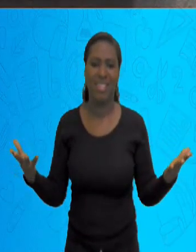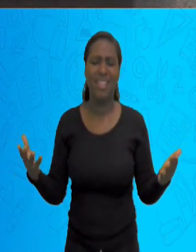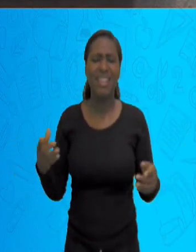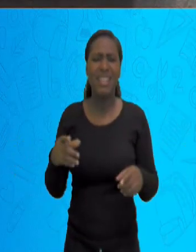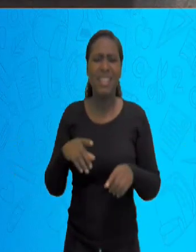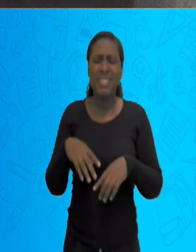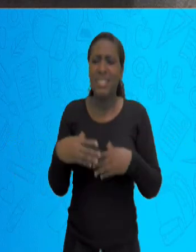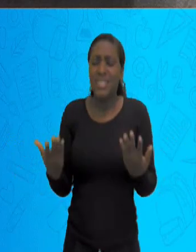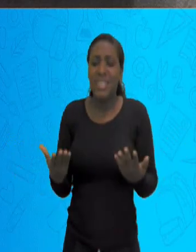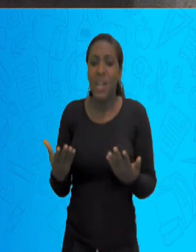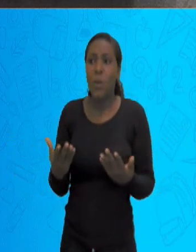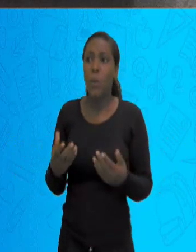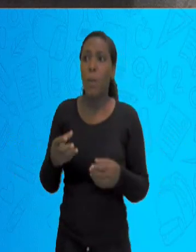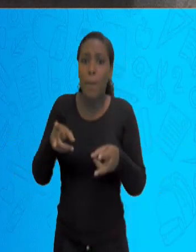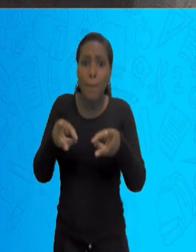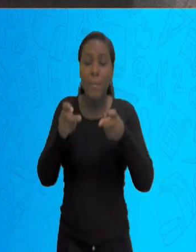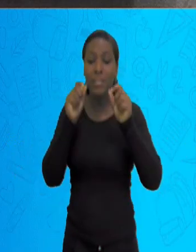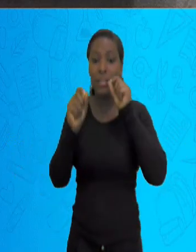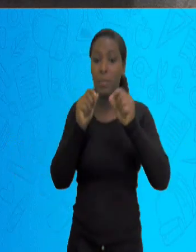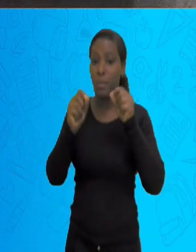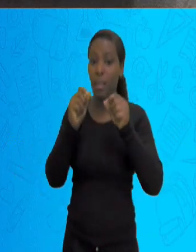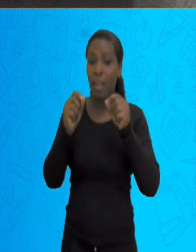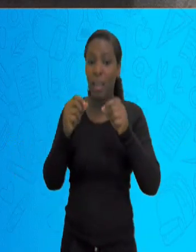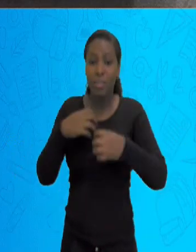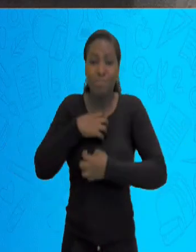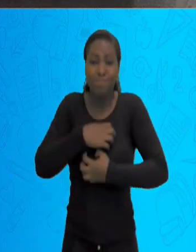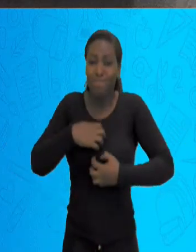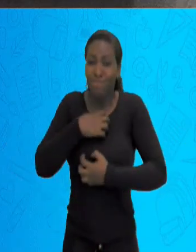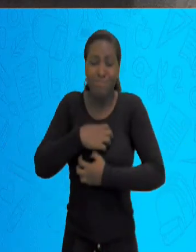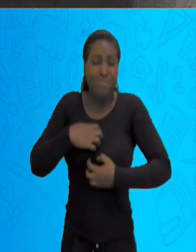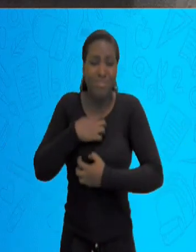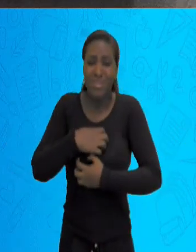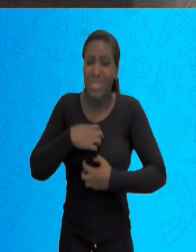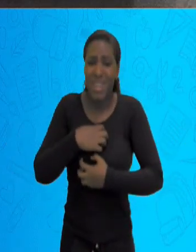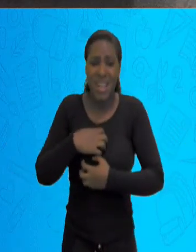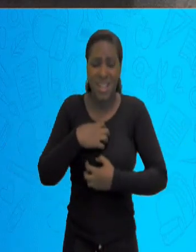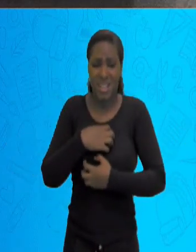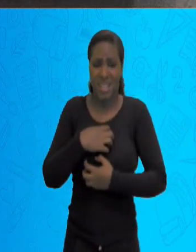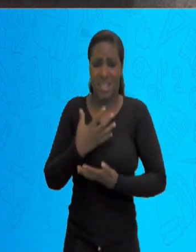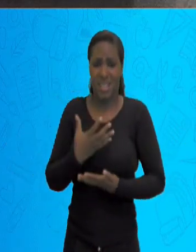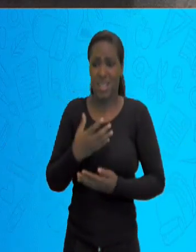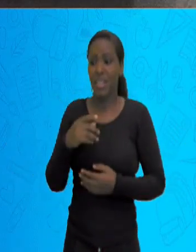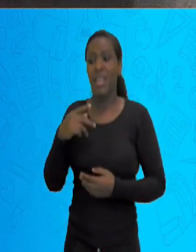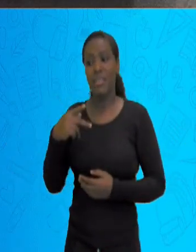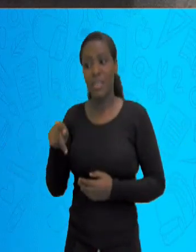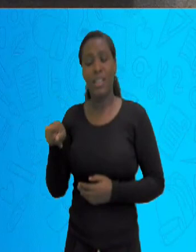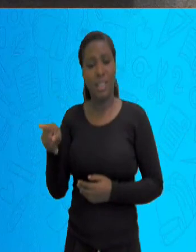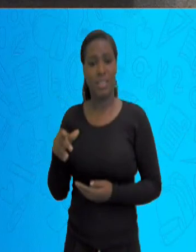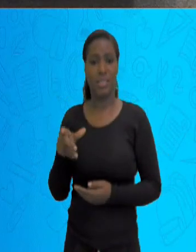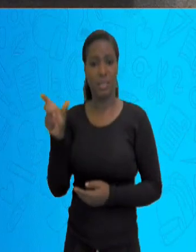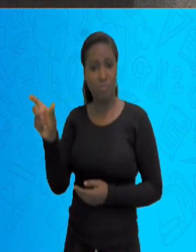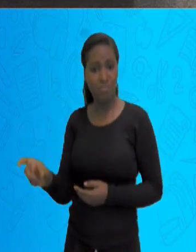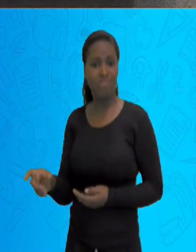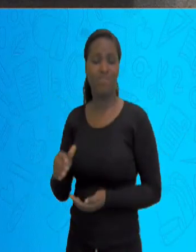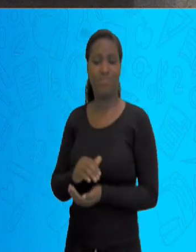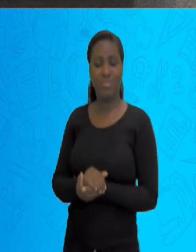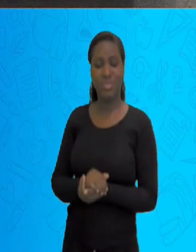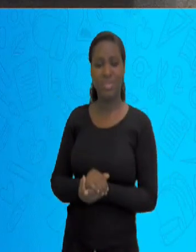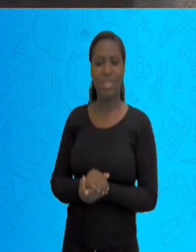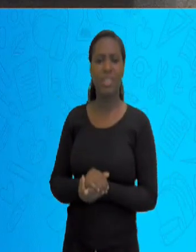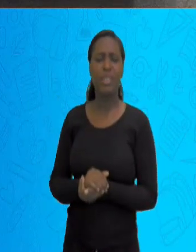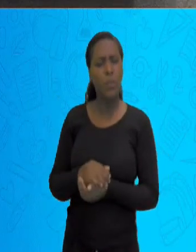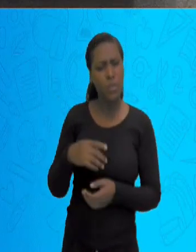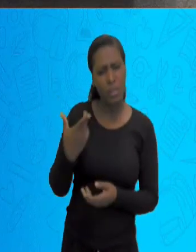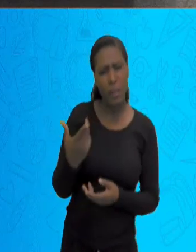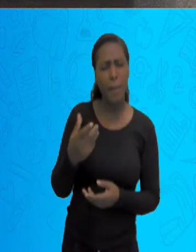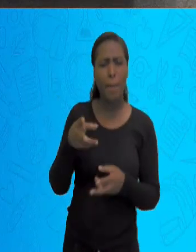de desespero, uma situação limite. Percebem que interfere esse contexto histórico